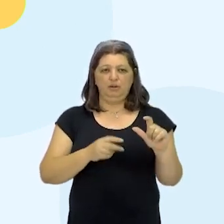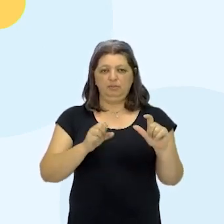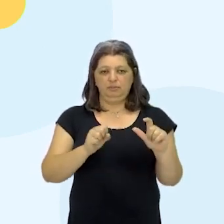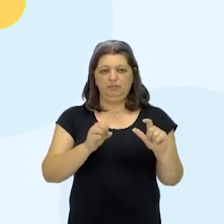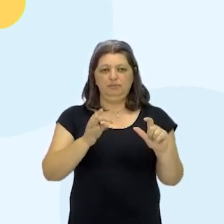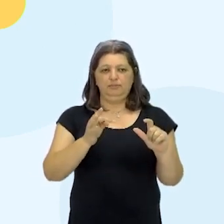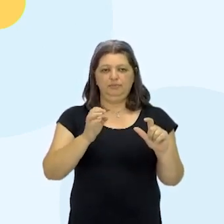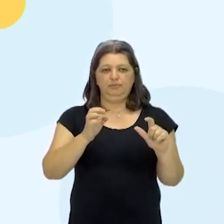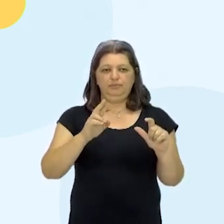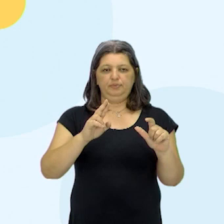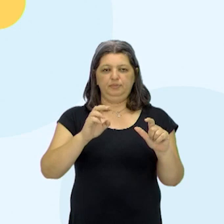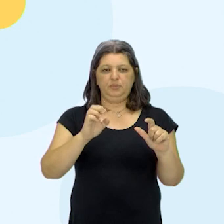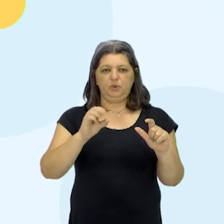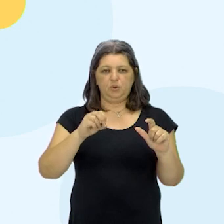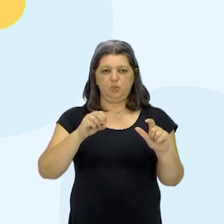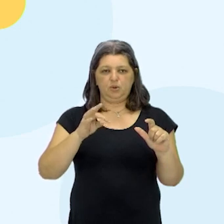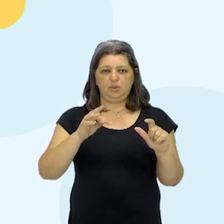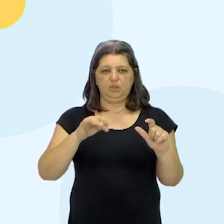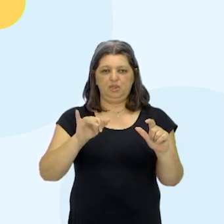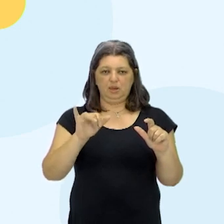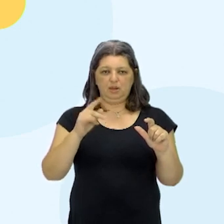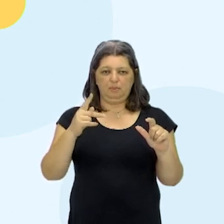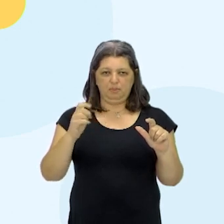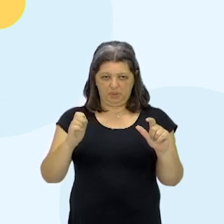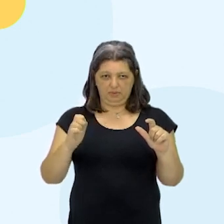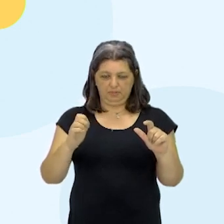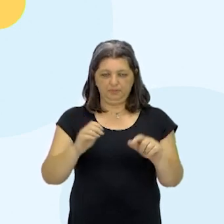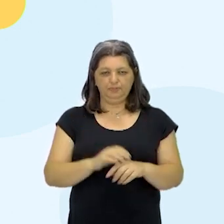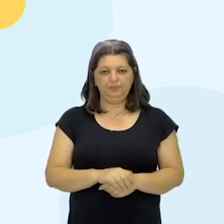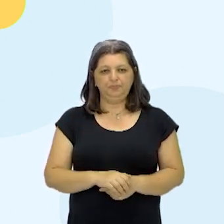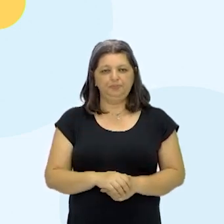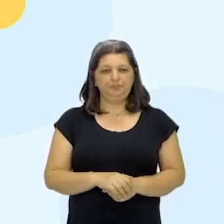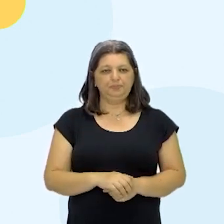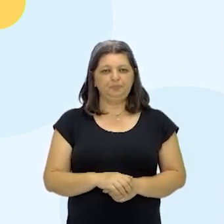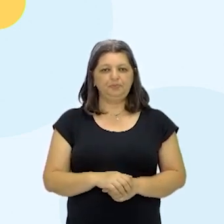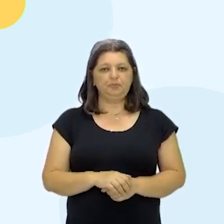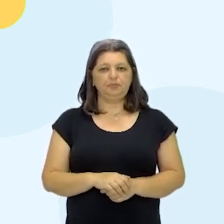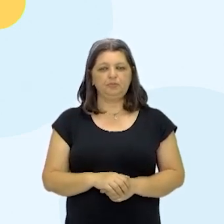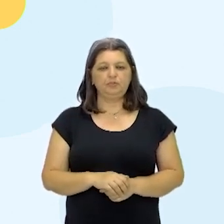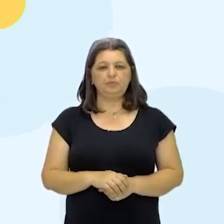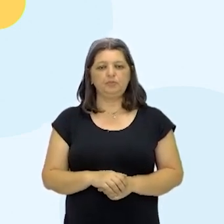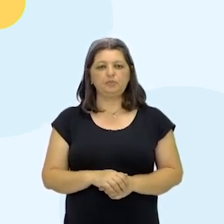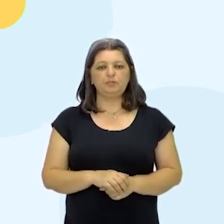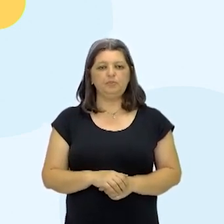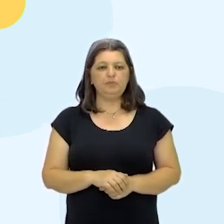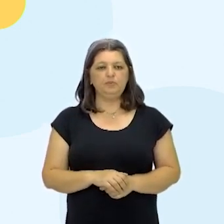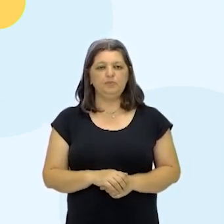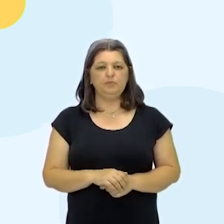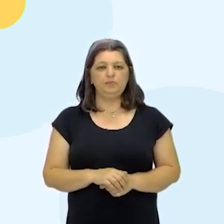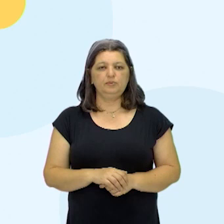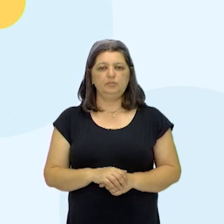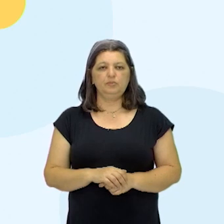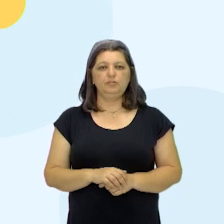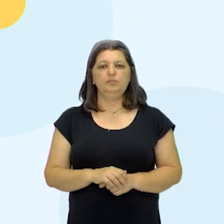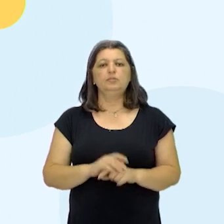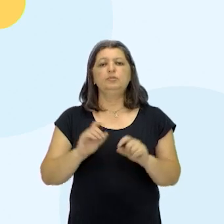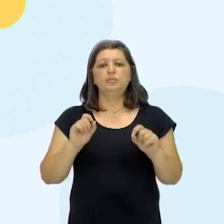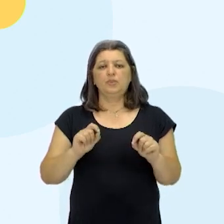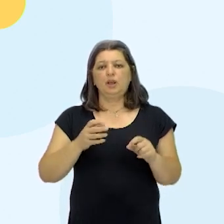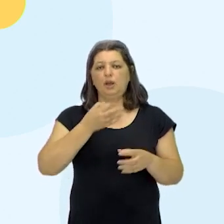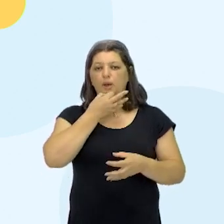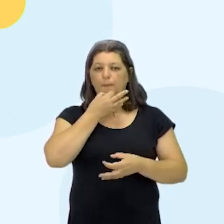de stereotype. Deixa eu ver se eu consigo mudar para verdinho. Prejudice is preconceived opinion. Então, é uma